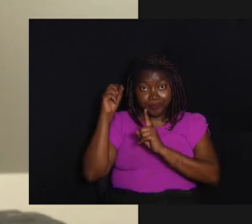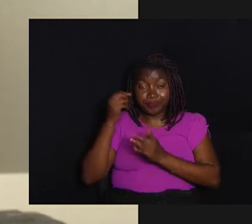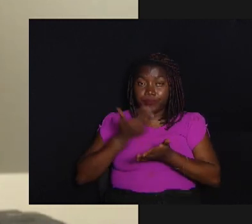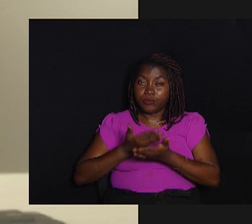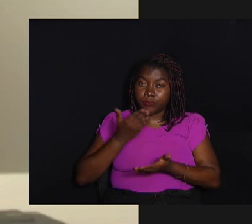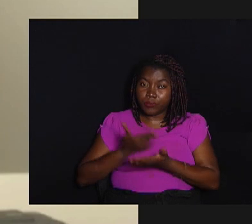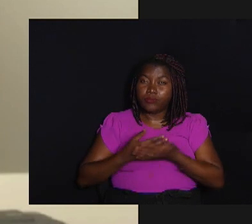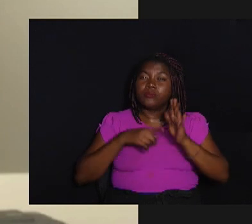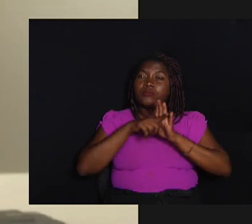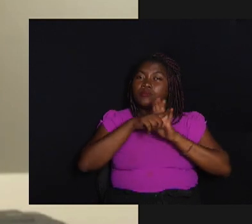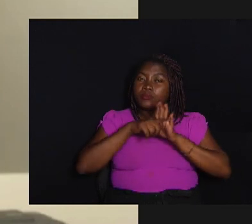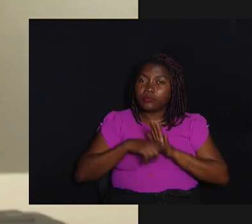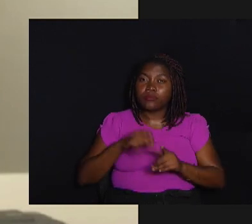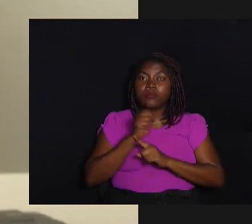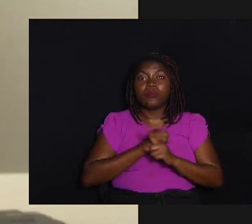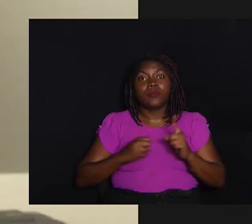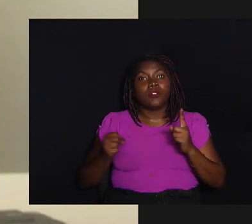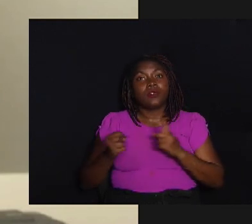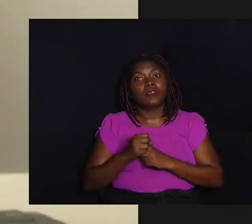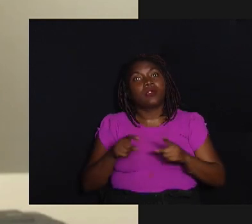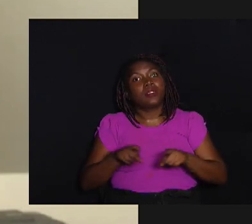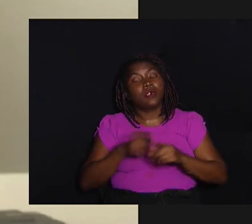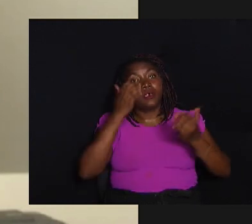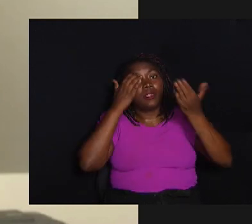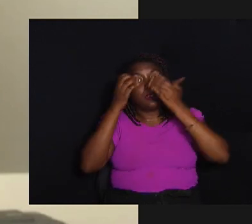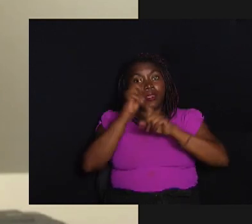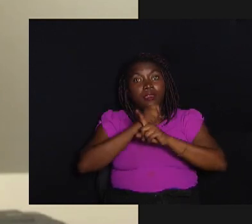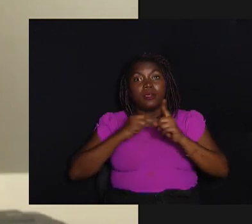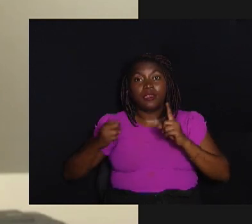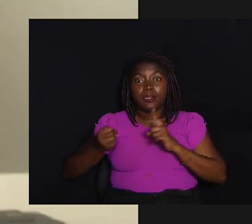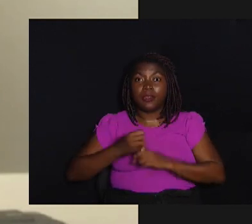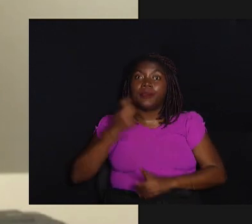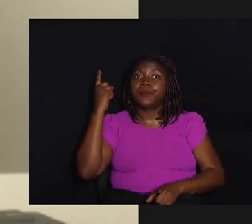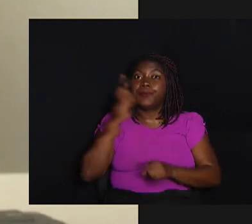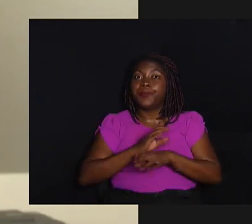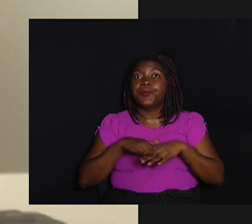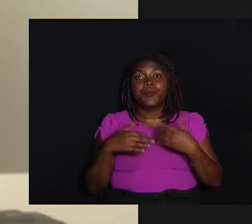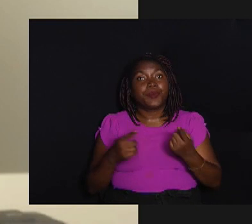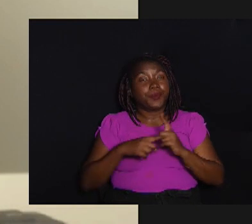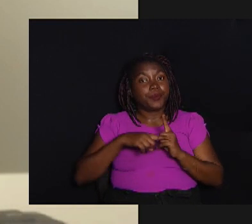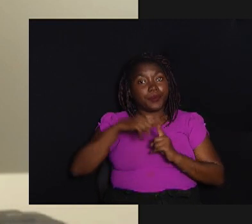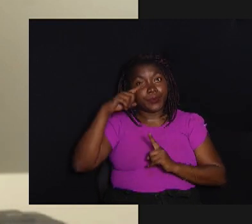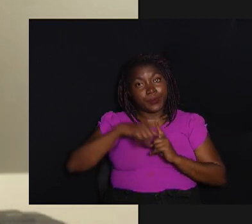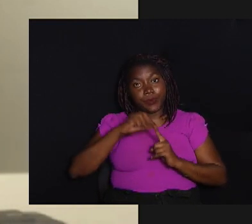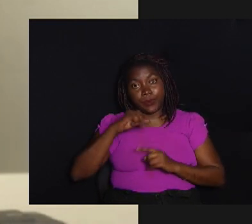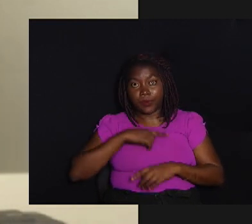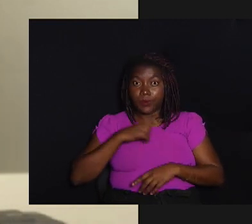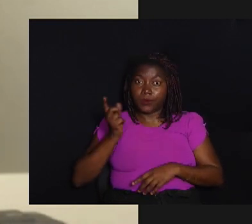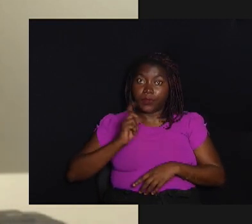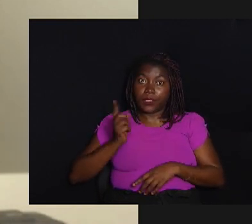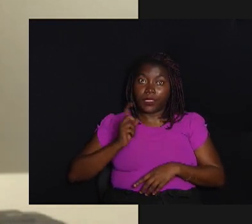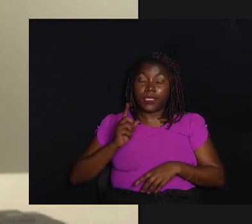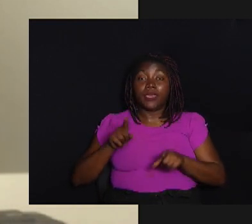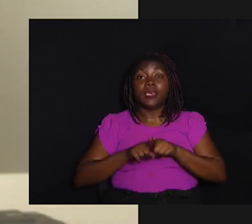estudo social e também o psicossocial, para identificar em que grau está isso, se existe ou não, em que grau está, e o